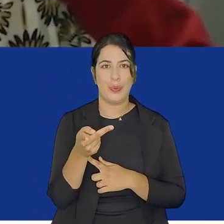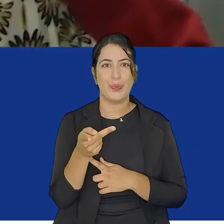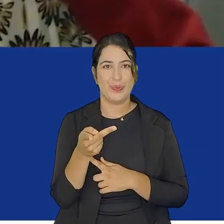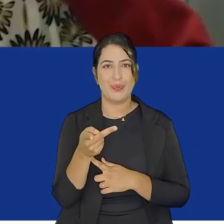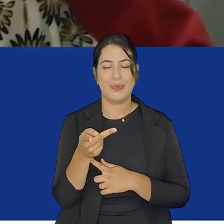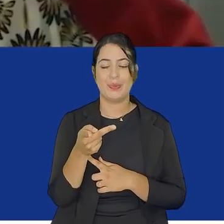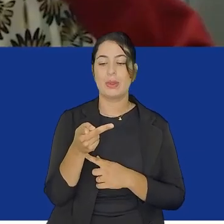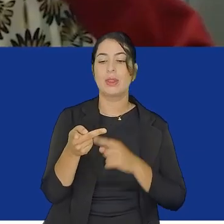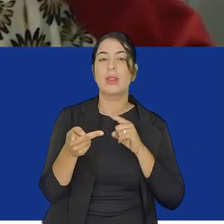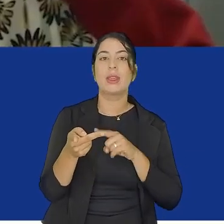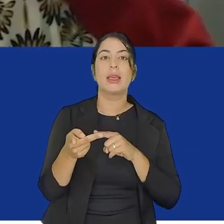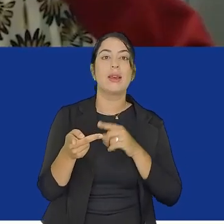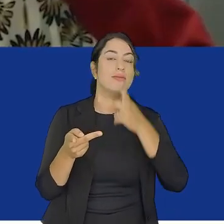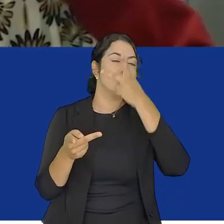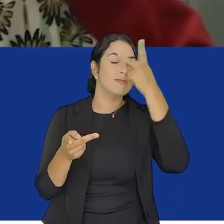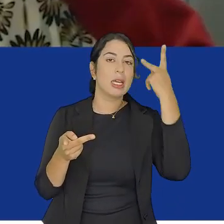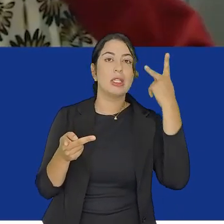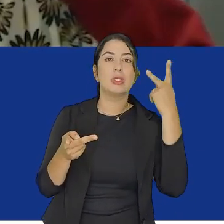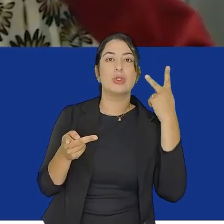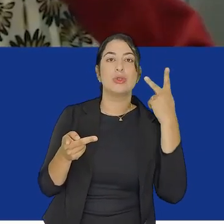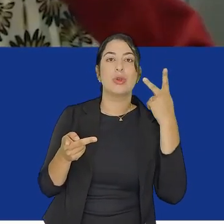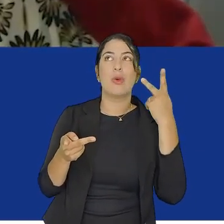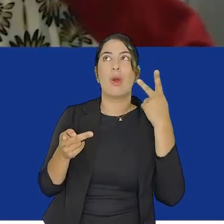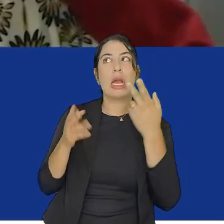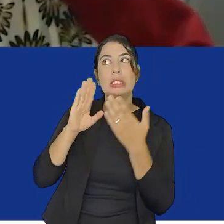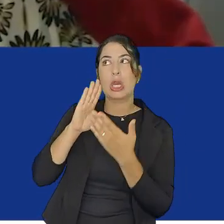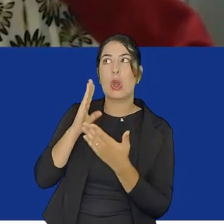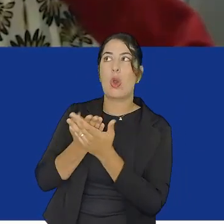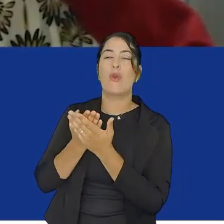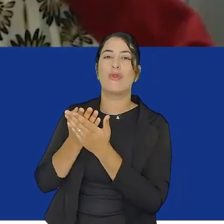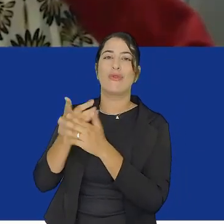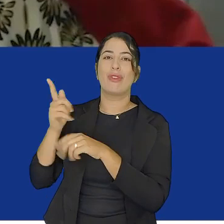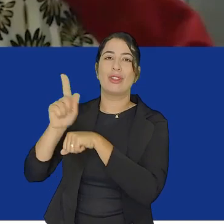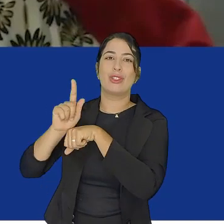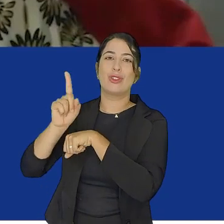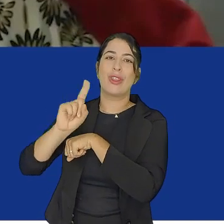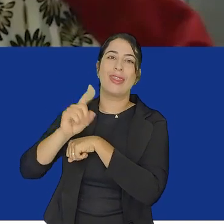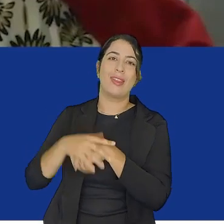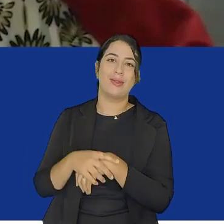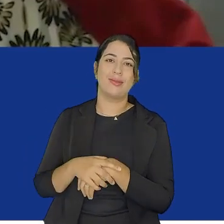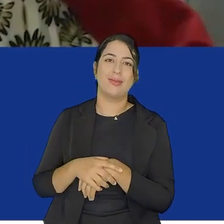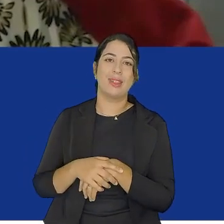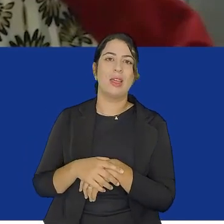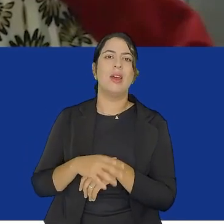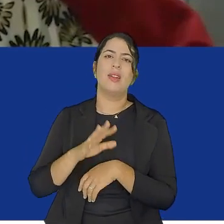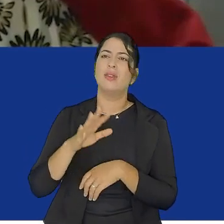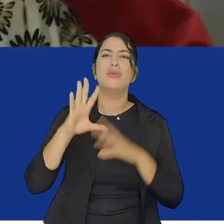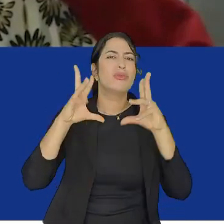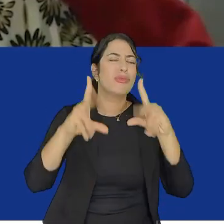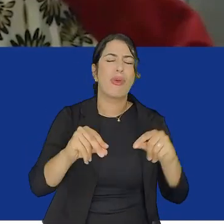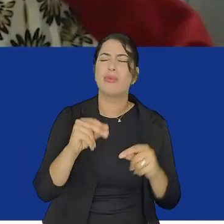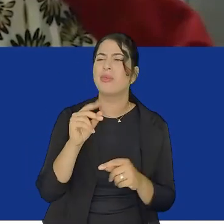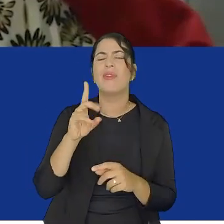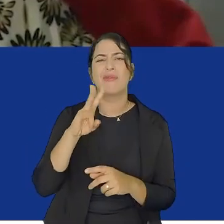pessoas elas que trabalham sem ter uma confiança nos gestores de que se eu errar, porque a gente vai errar, gente, todo mundo